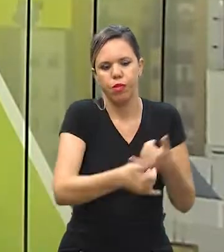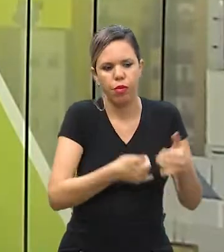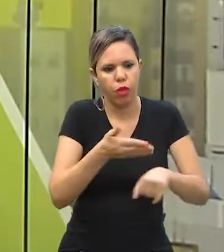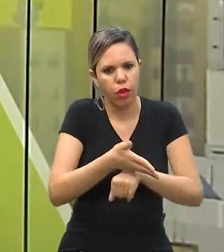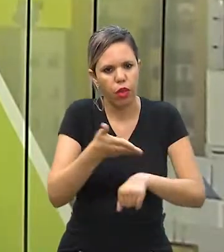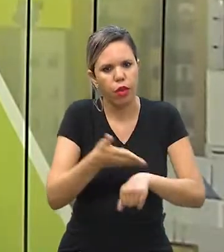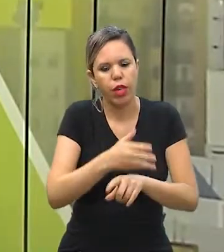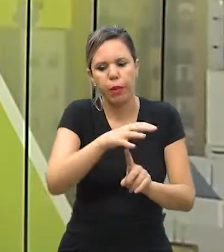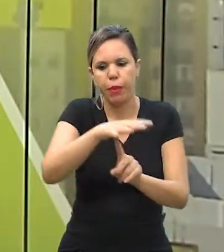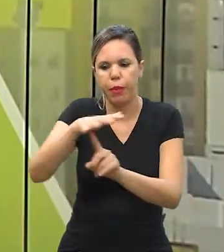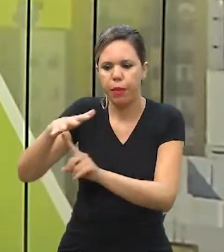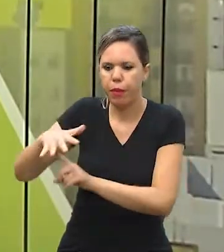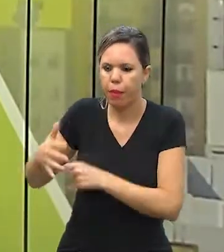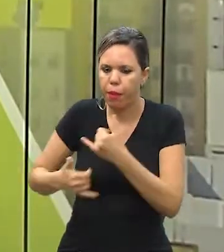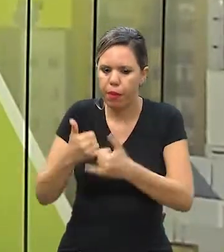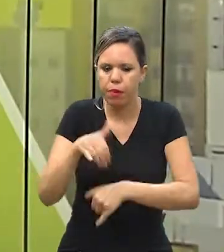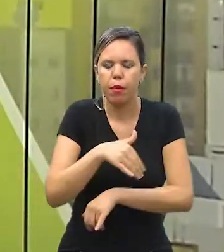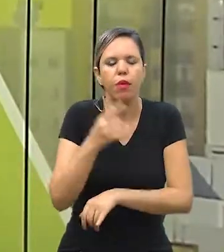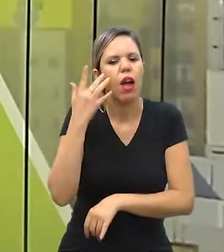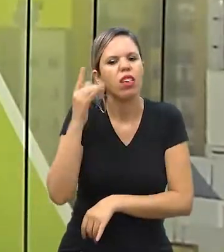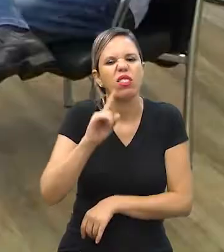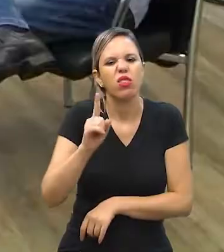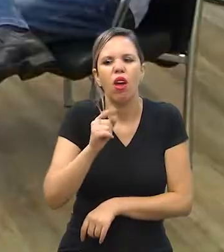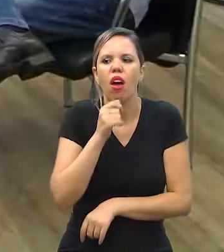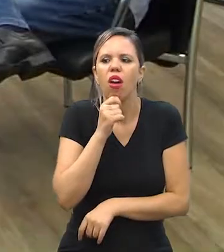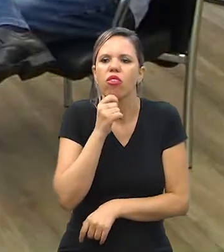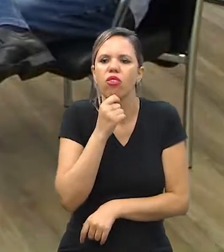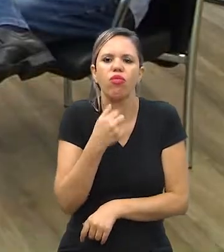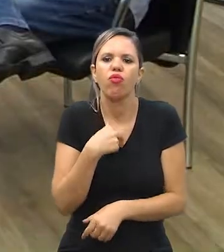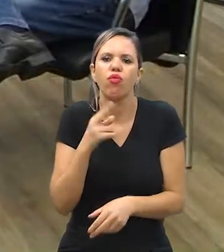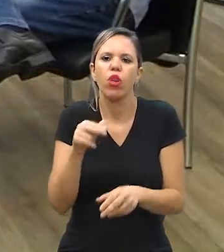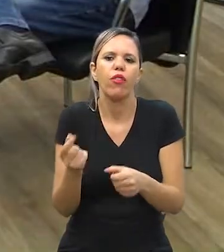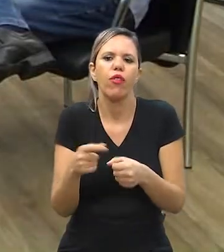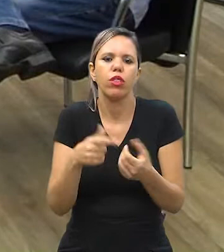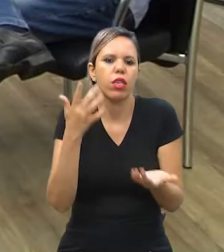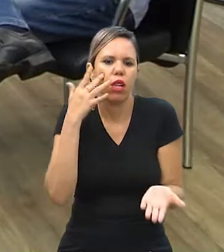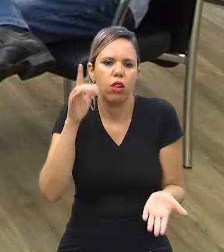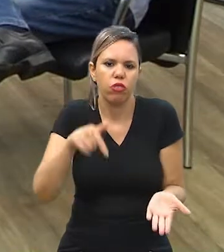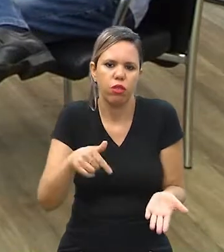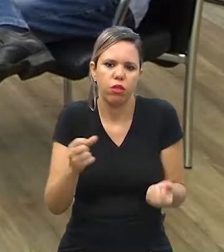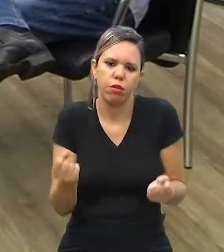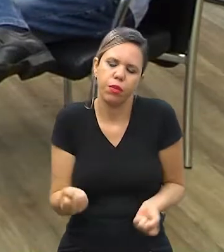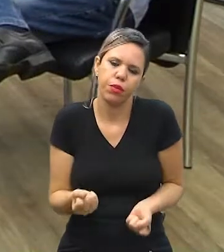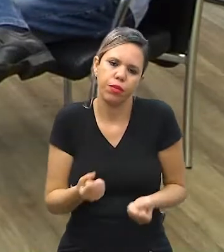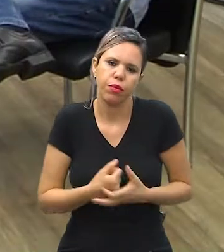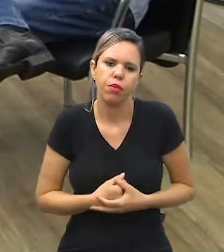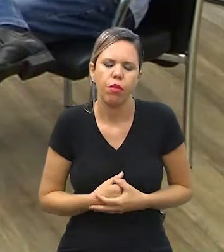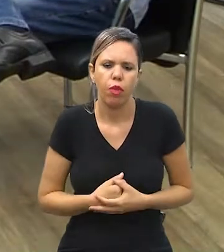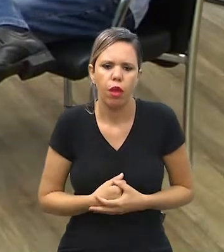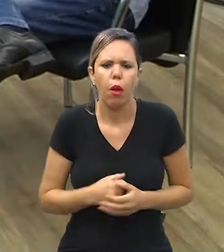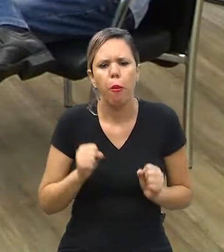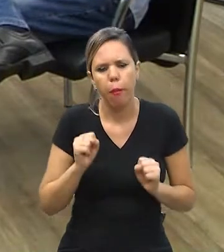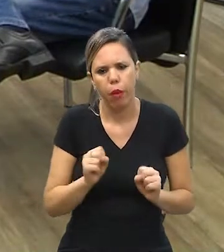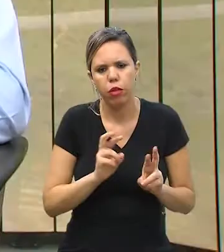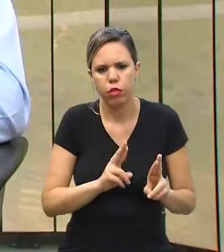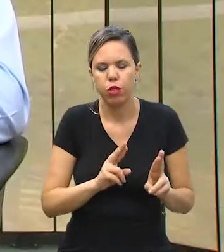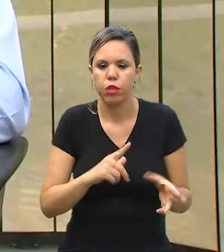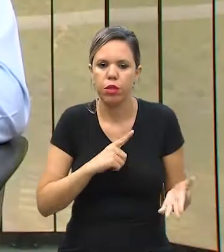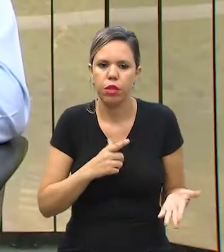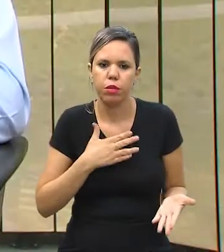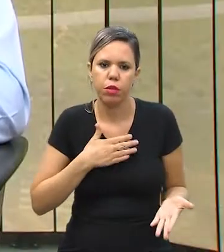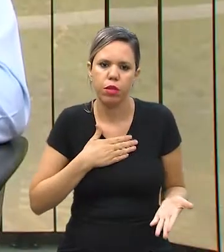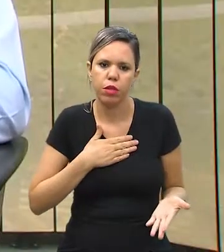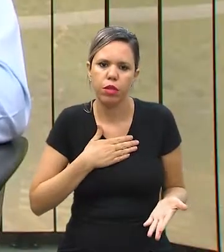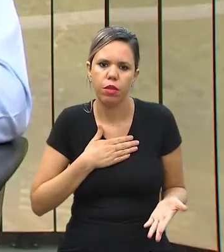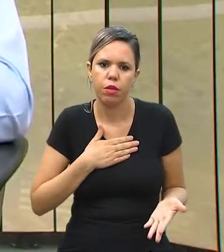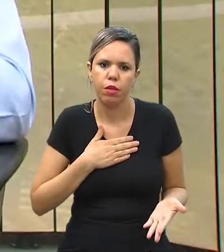mais as praças, brincar na rua, é meio que um caminho sem volta? Eu acho assim, eu acho que é uma esperança minha e